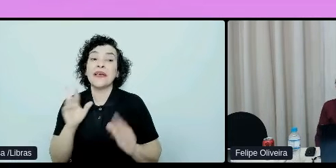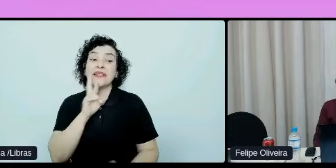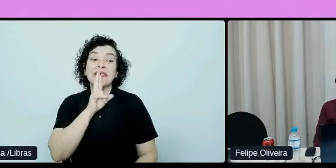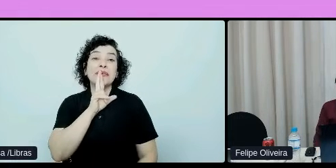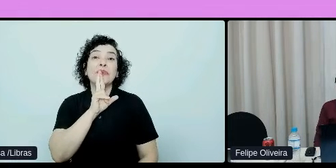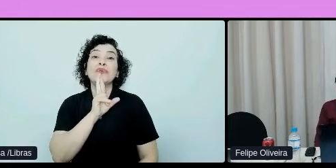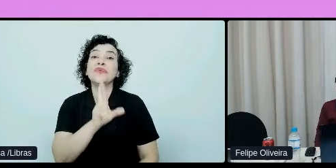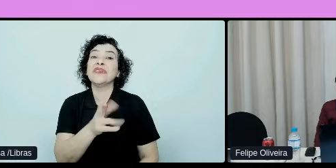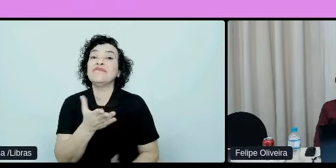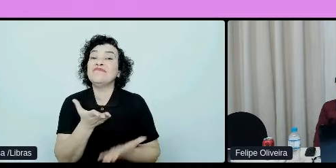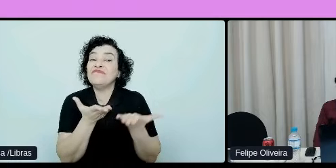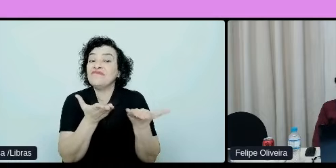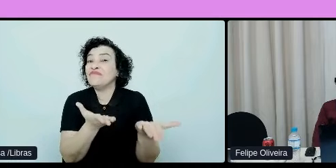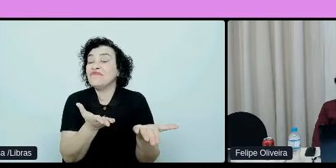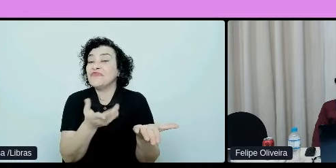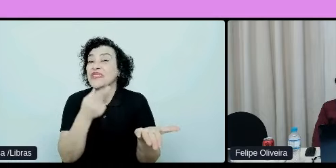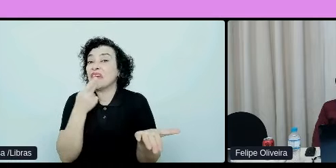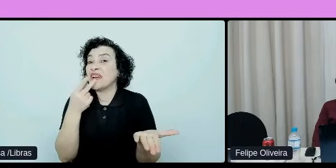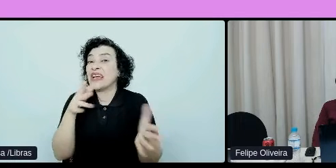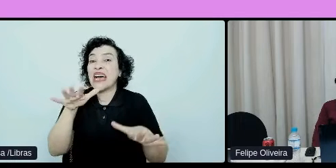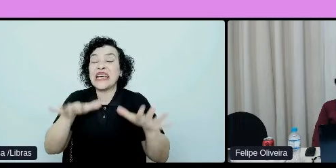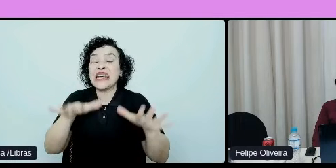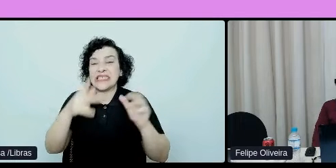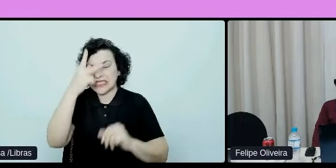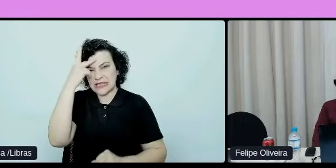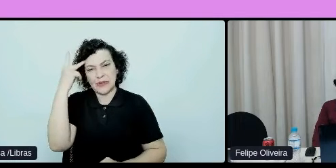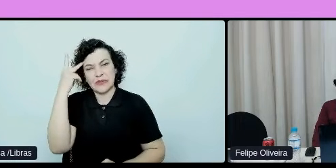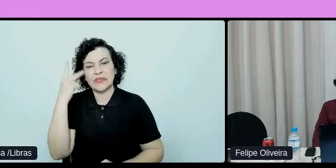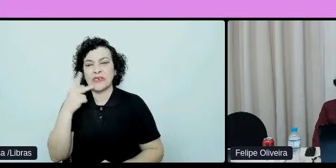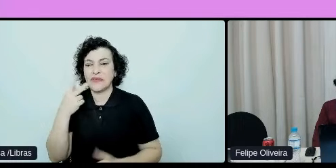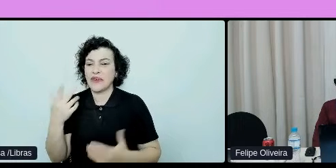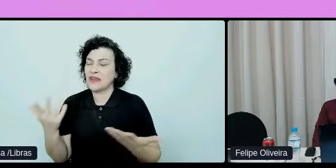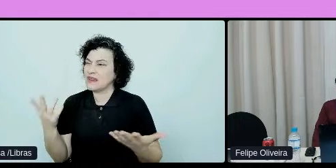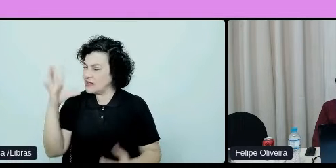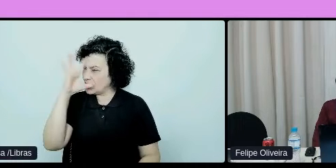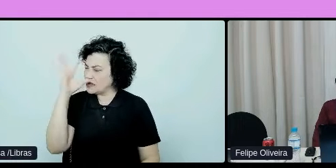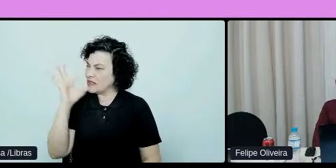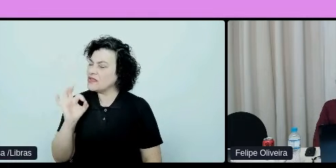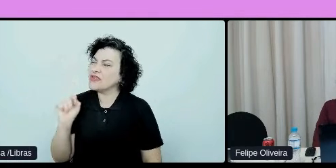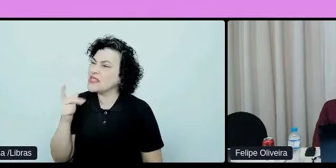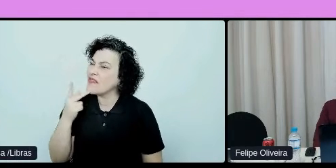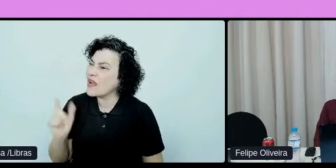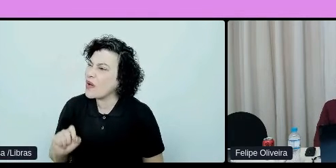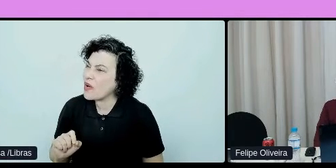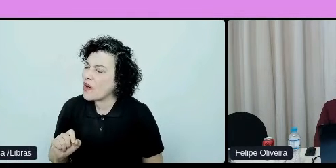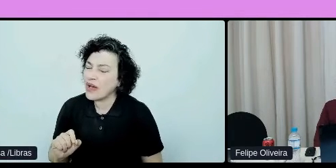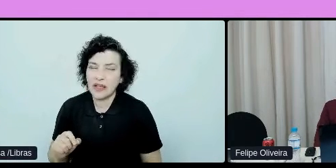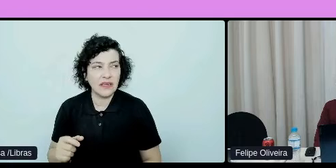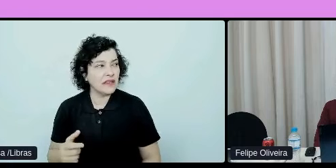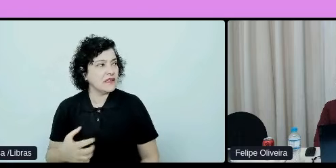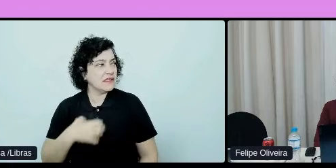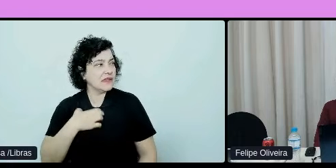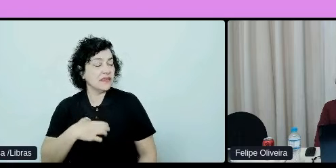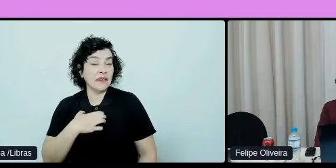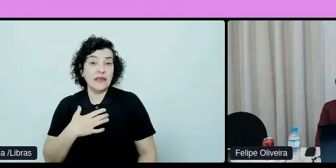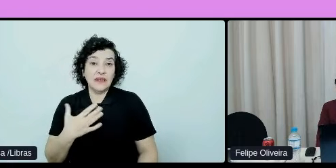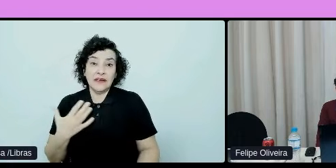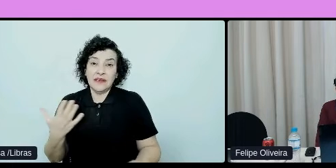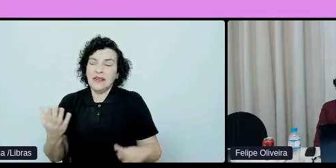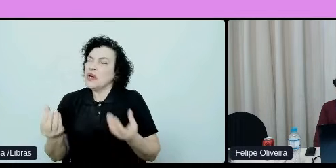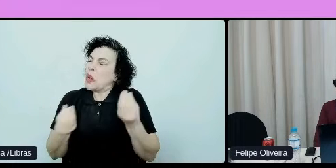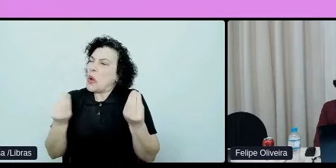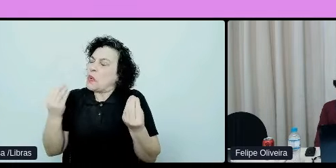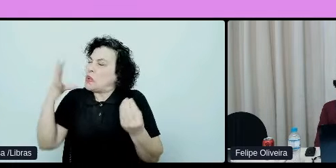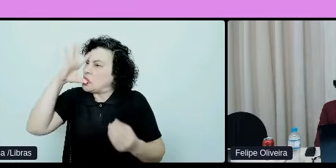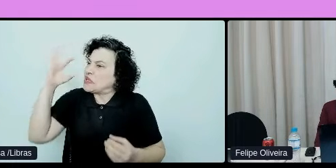que quer dizer? E as pessoas muitas vezes se ofendem, se eu falo tipo, putz, eu não entendi, o que você quer dizer com isso? Mas como assim tal coisa?